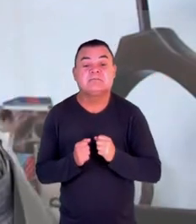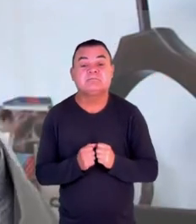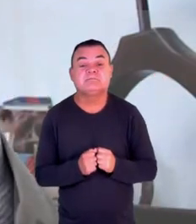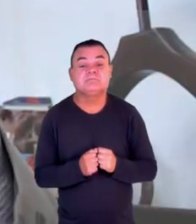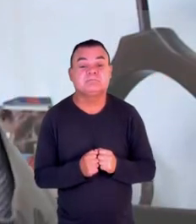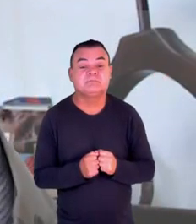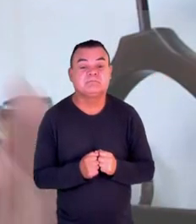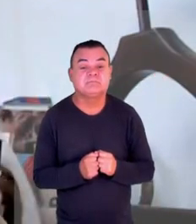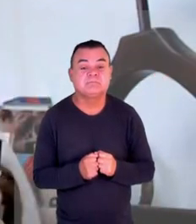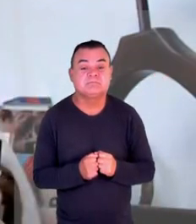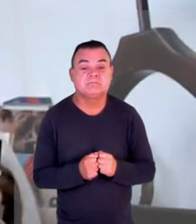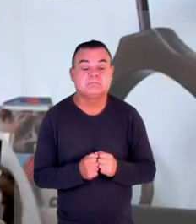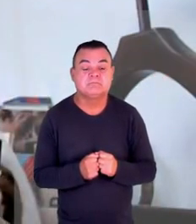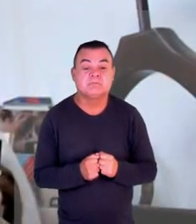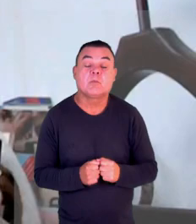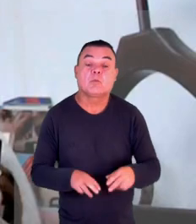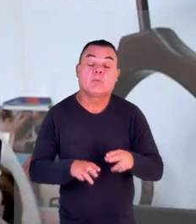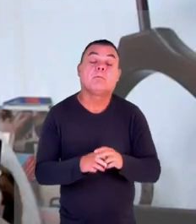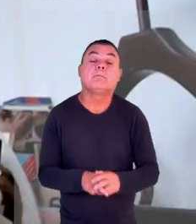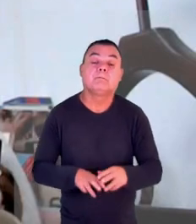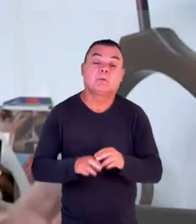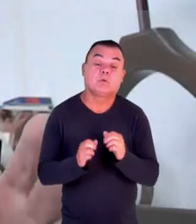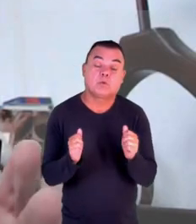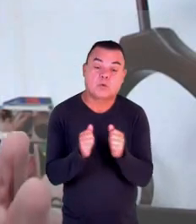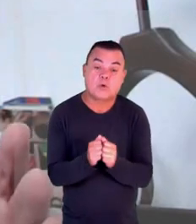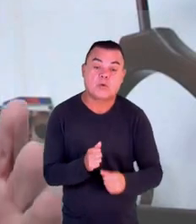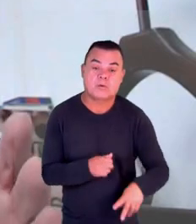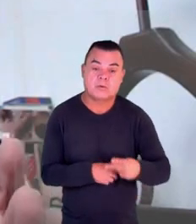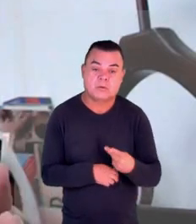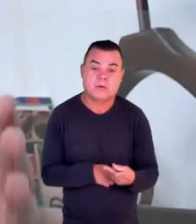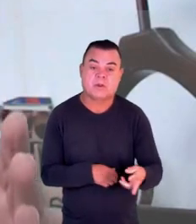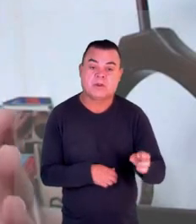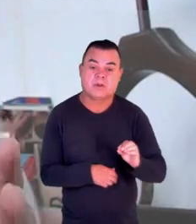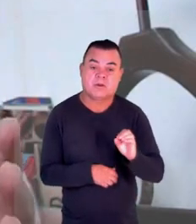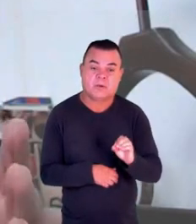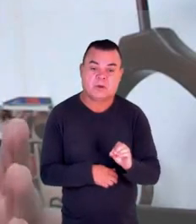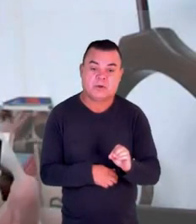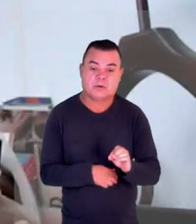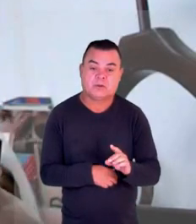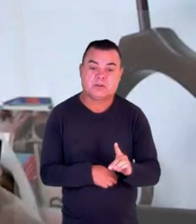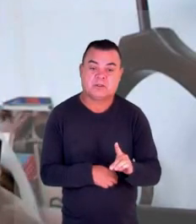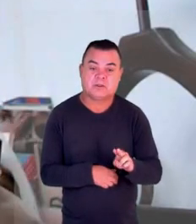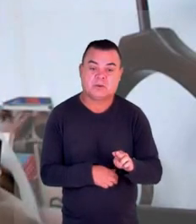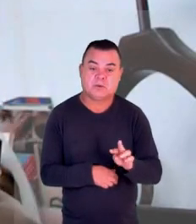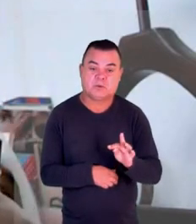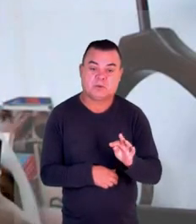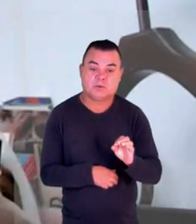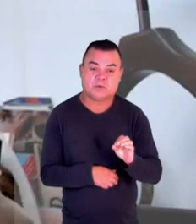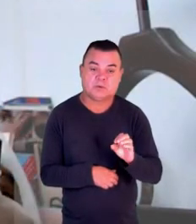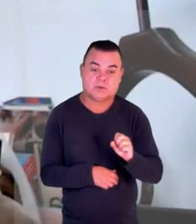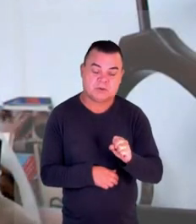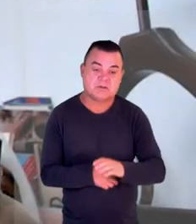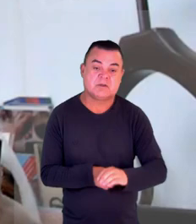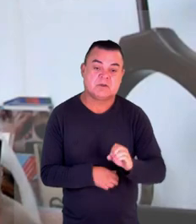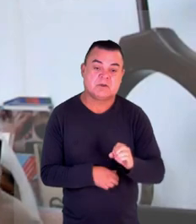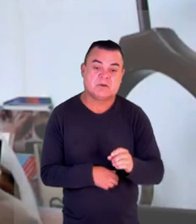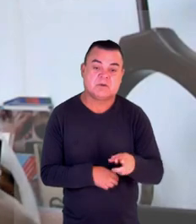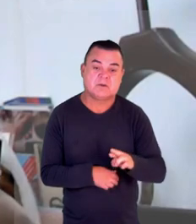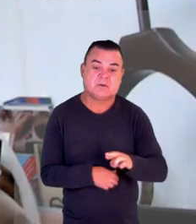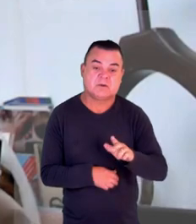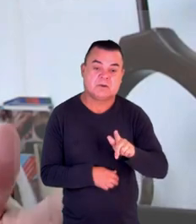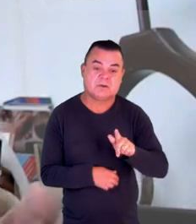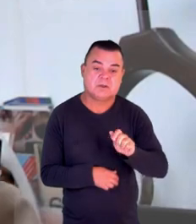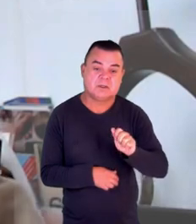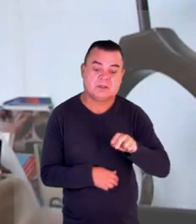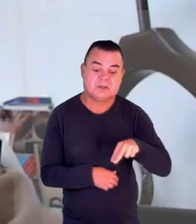de produtos orgânicos quer dizer que se nós temos que dar prioridade absoluta para as nossas crianças